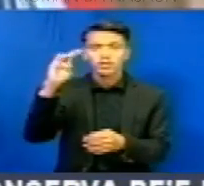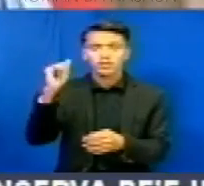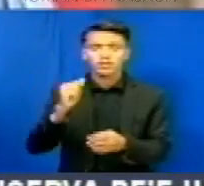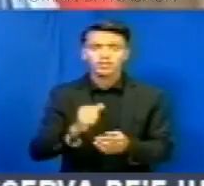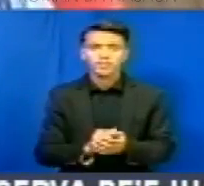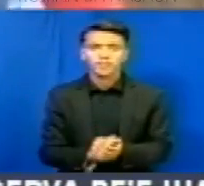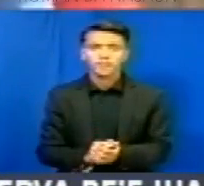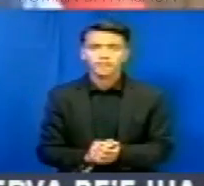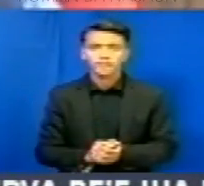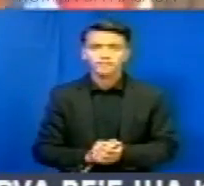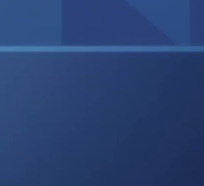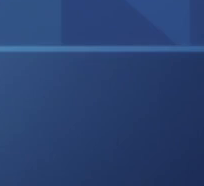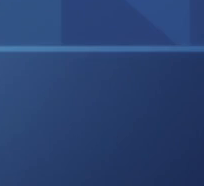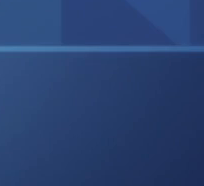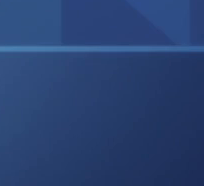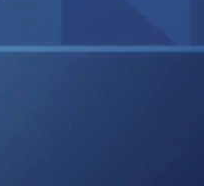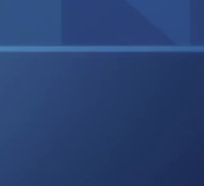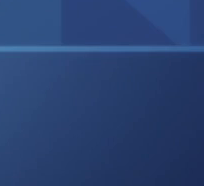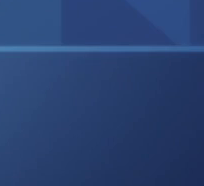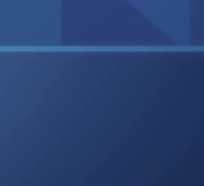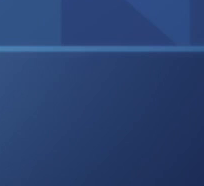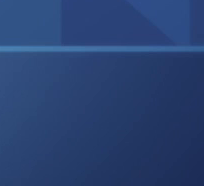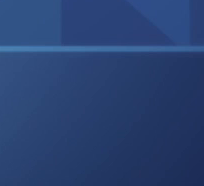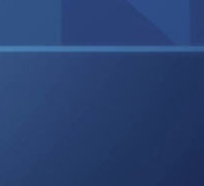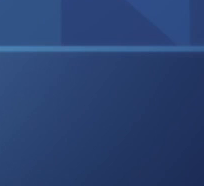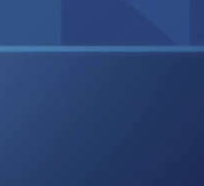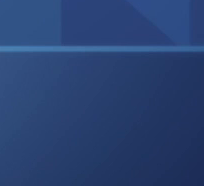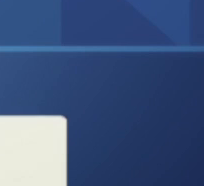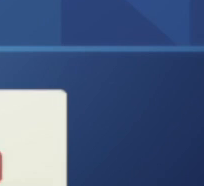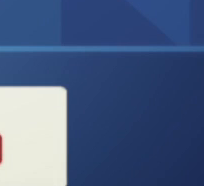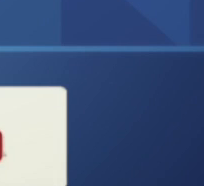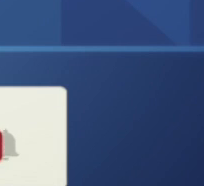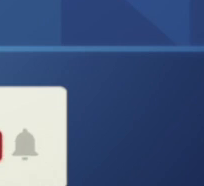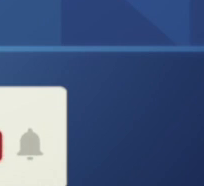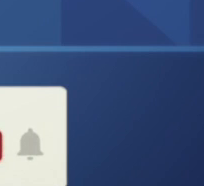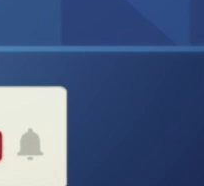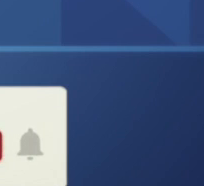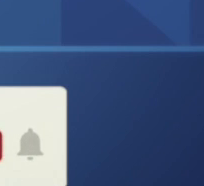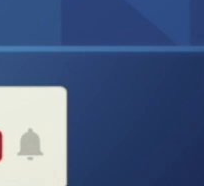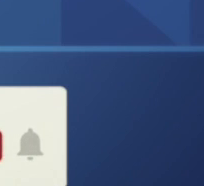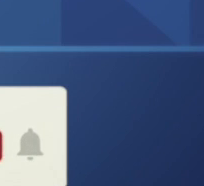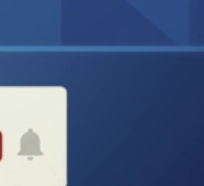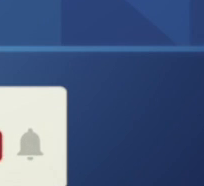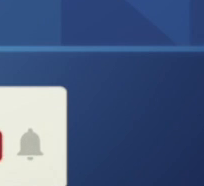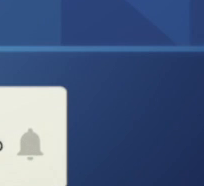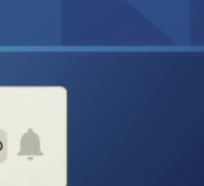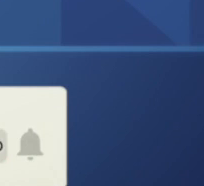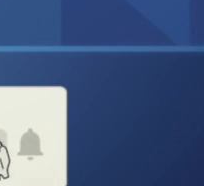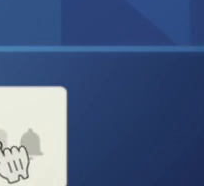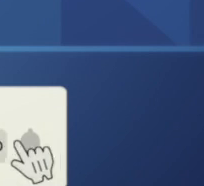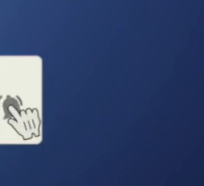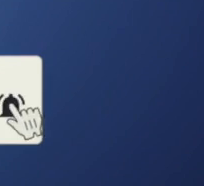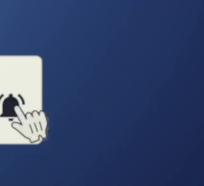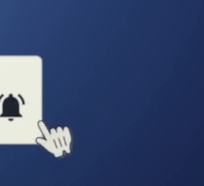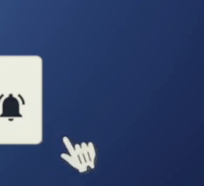da Costa, RTTL. Hai, telespectadores atuhetan informação atuais no factuais que talua